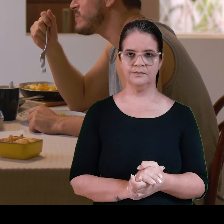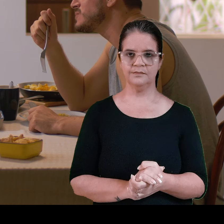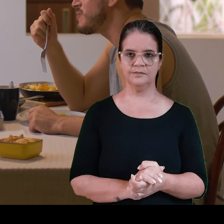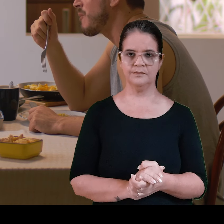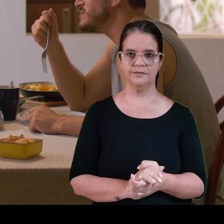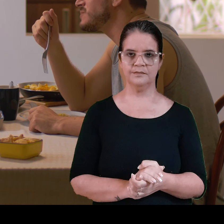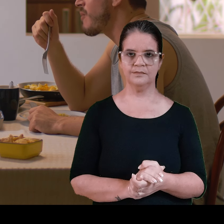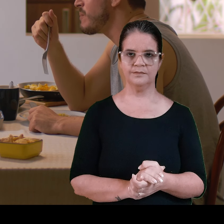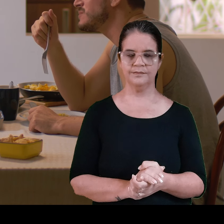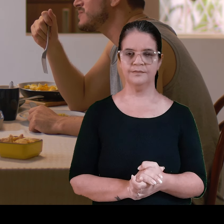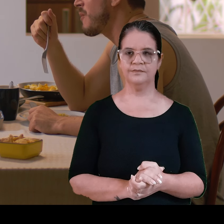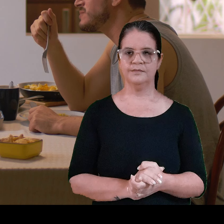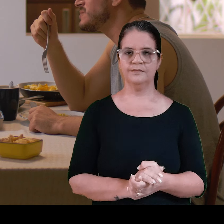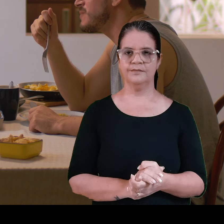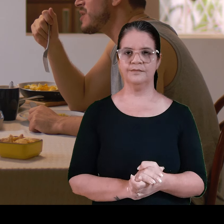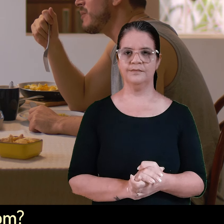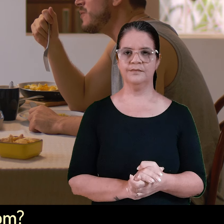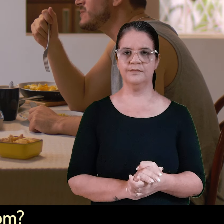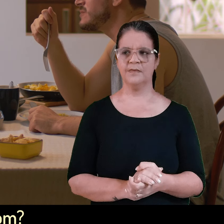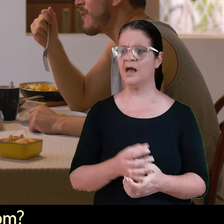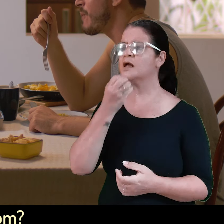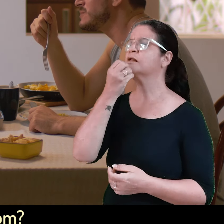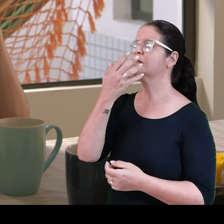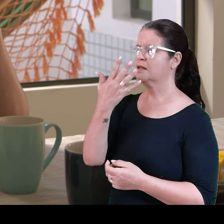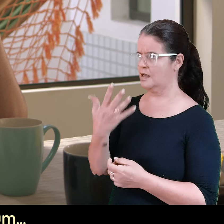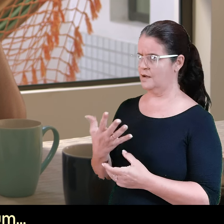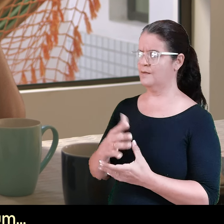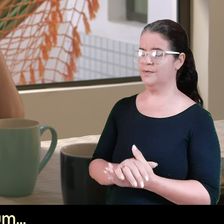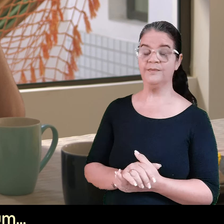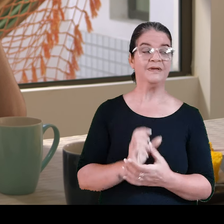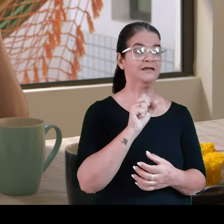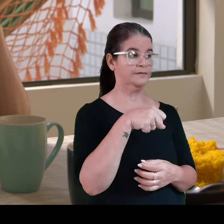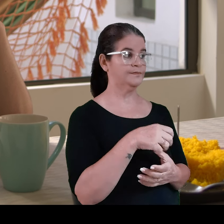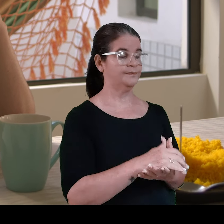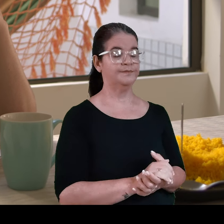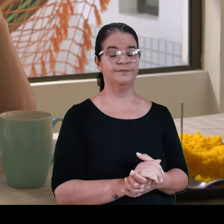fazer. Ela come pastel e ele cuscuz com ovo. Tá bom? Uhum.